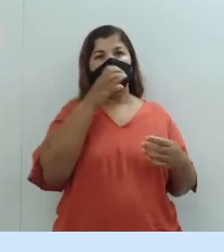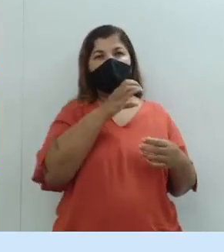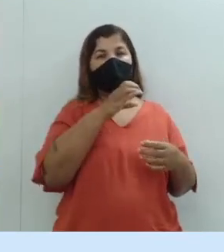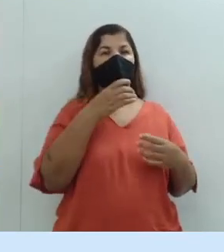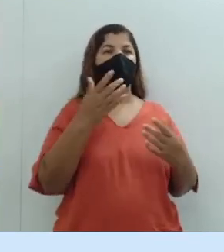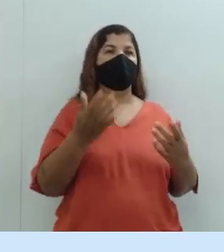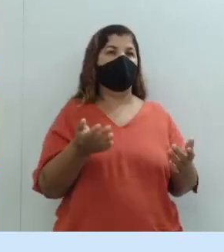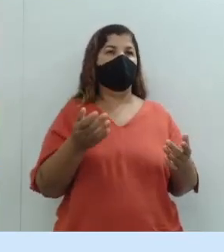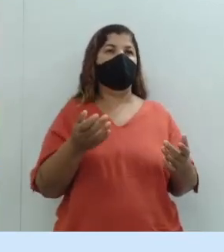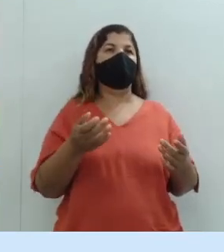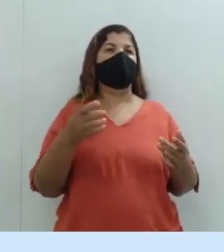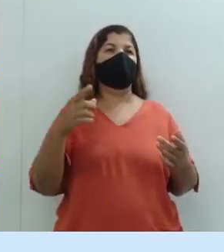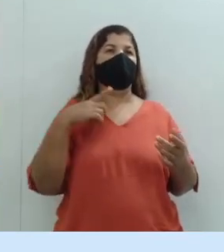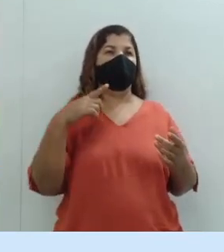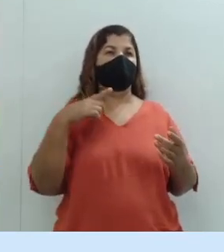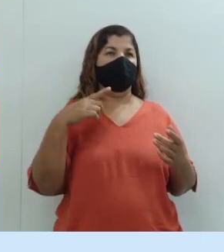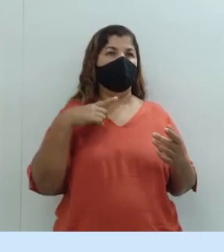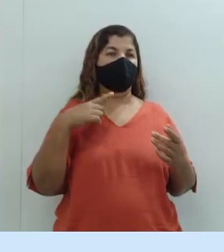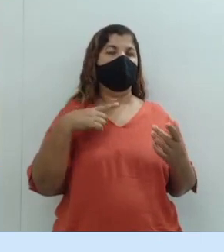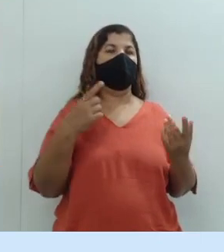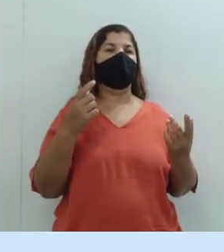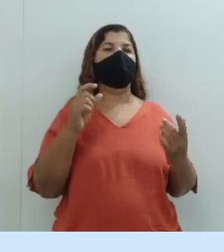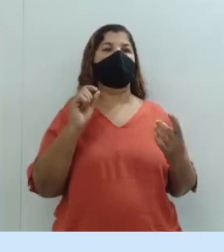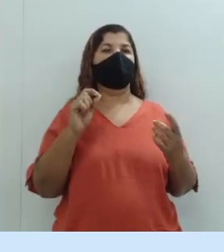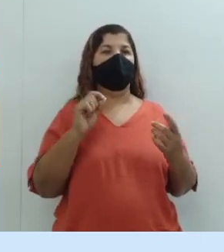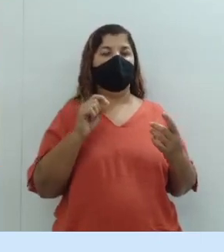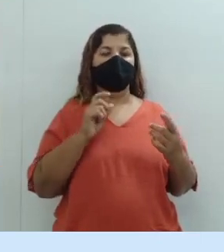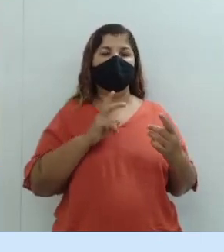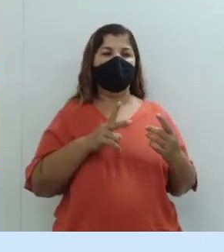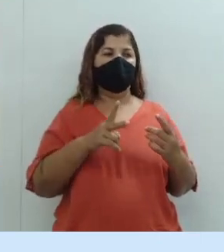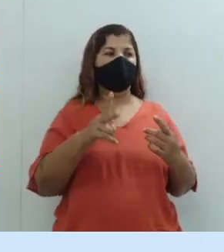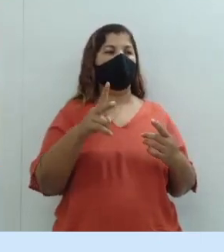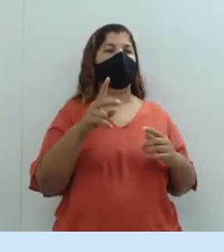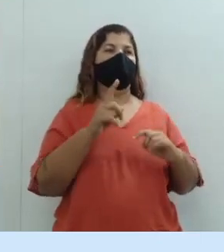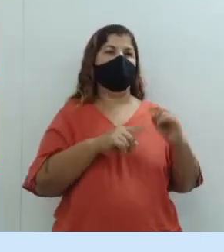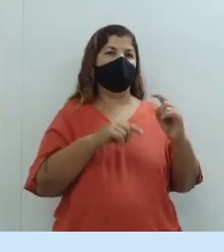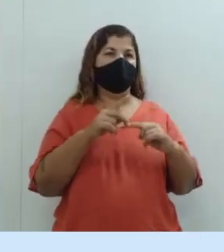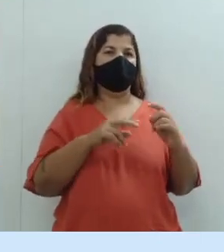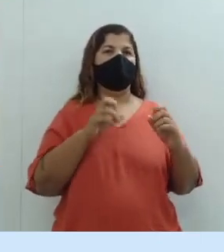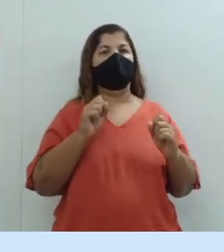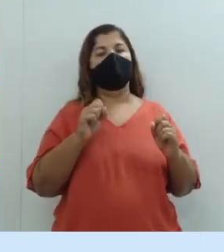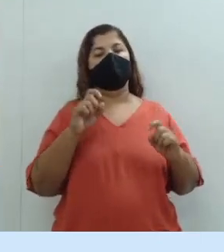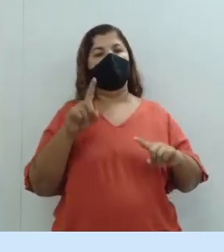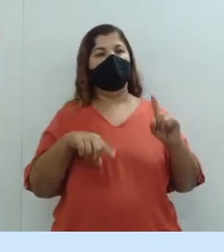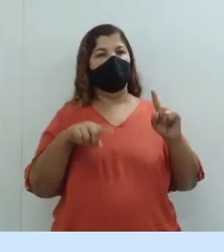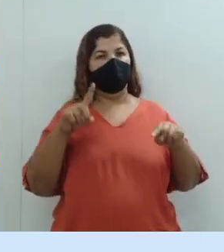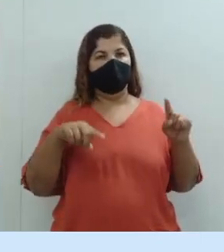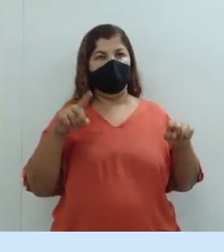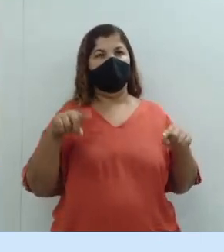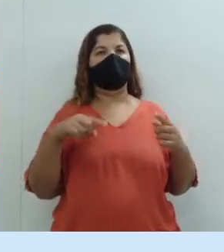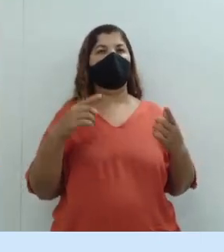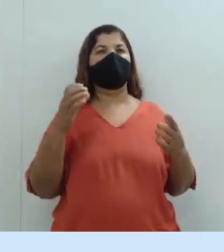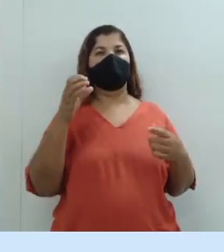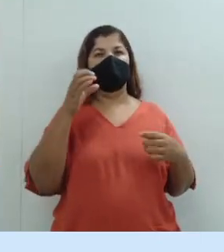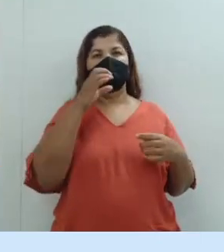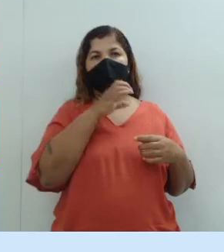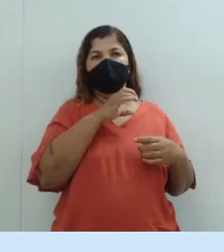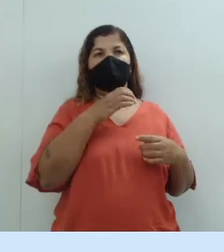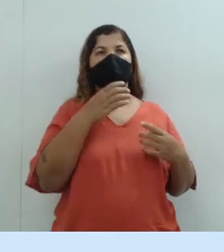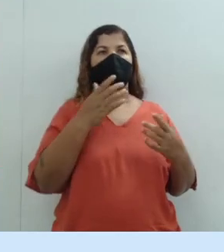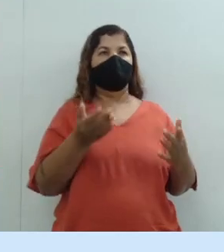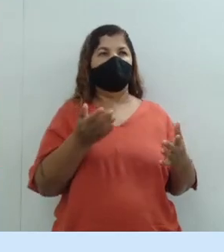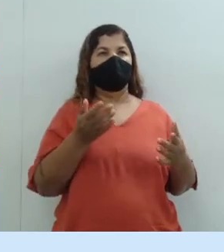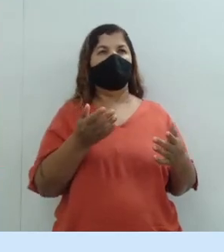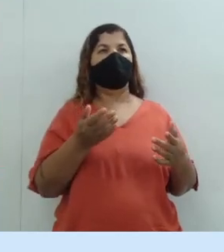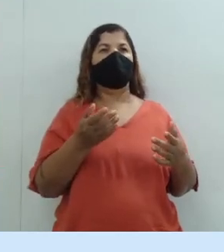a resistividade, que é aquele valor que eu falei que é constante para cada material, ele pode variar aí com as mudanças de temperatura. Então, a